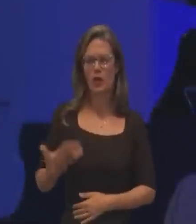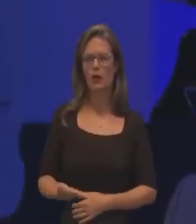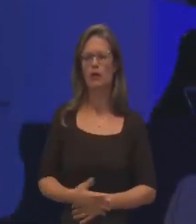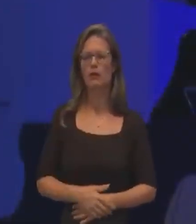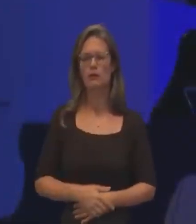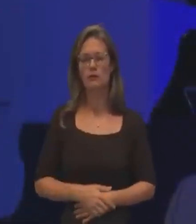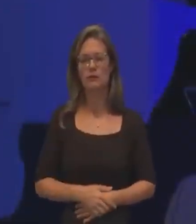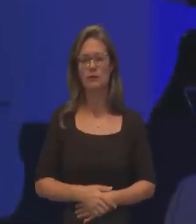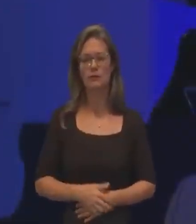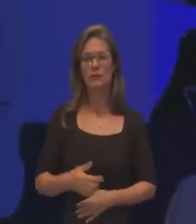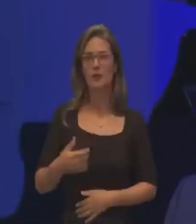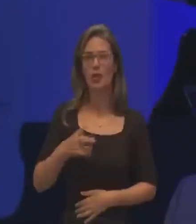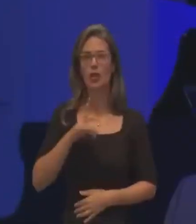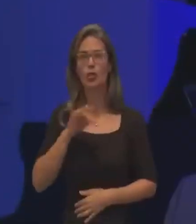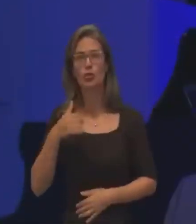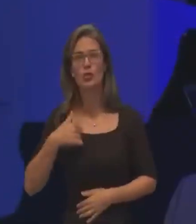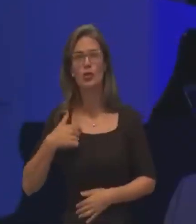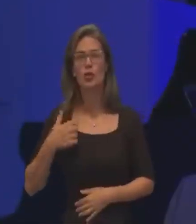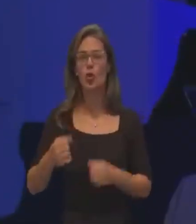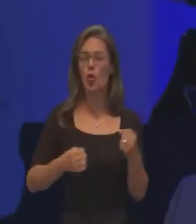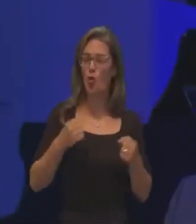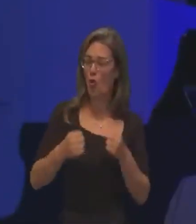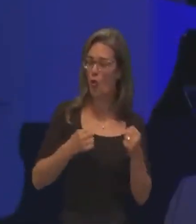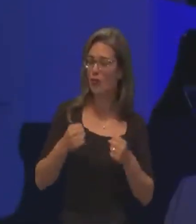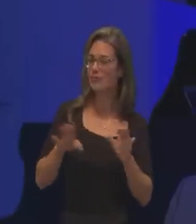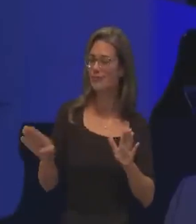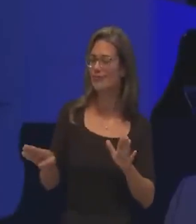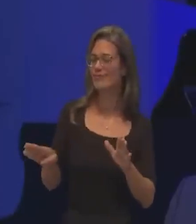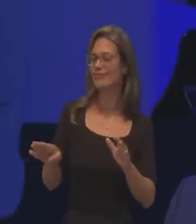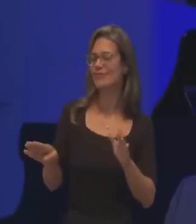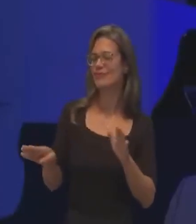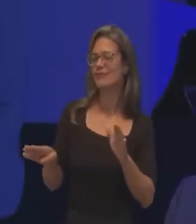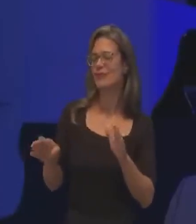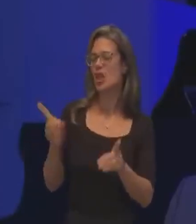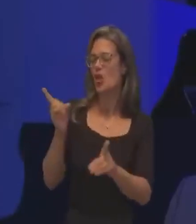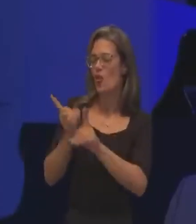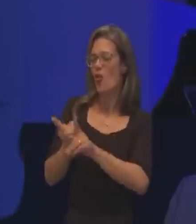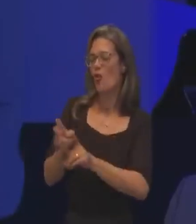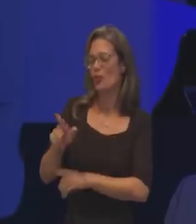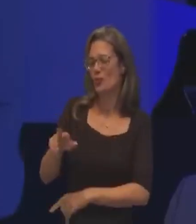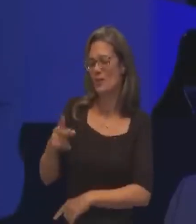encontro com um irmão aqui, outro irmão ali. Oi, irmão, vamos firme.